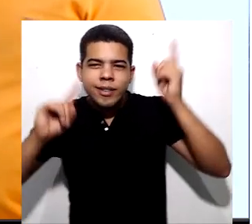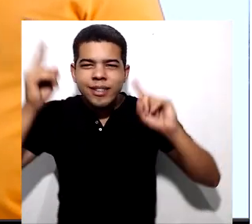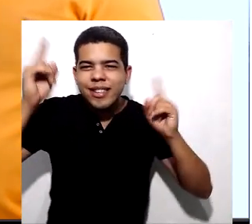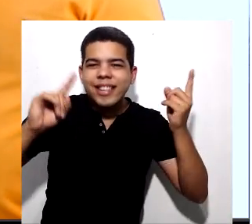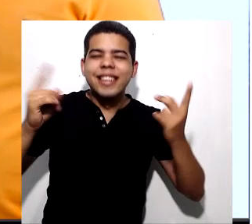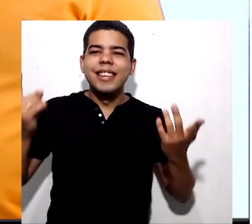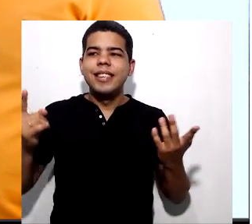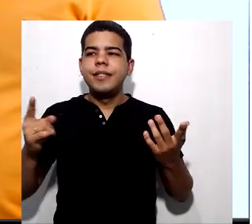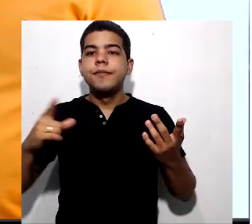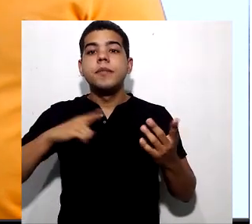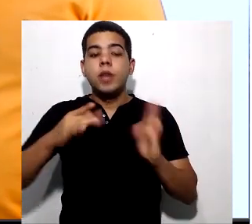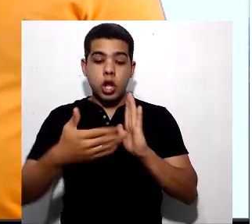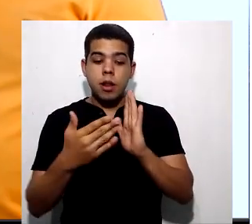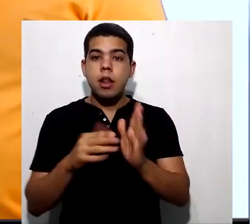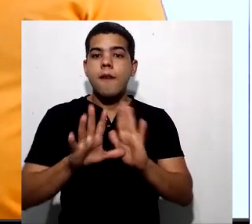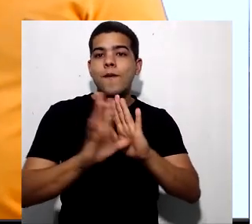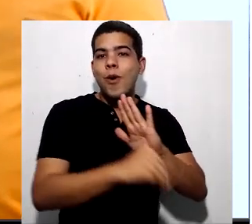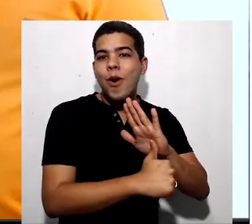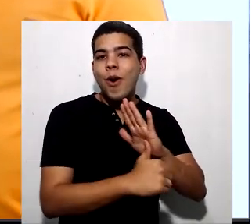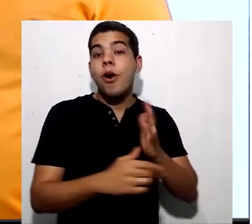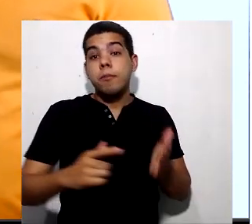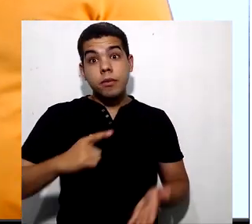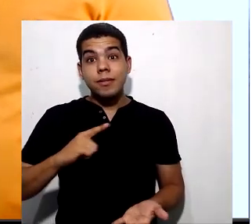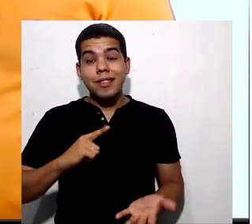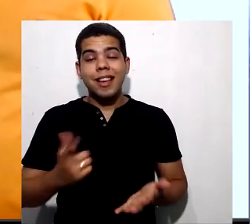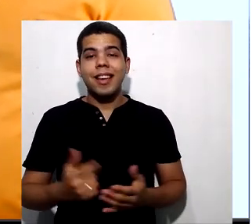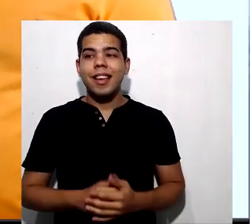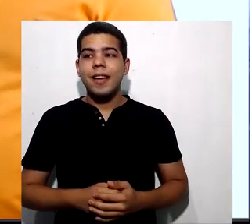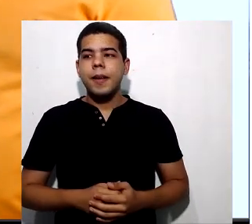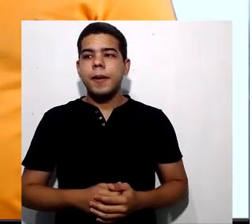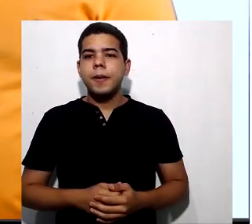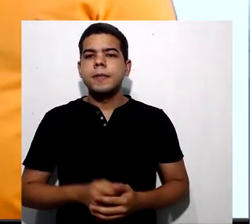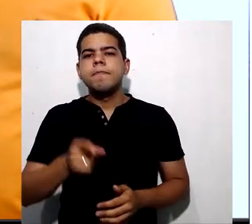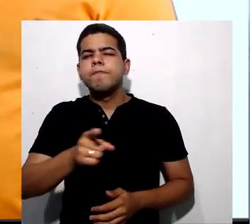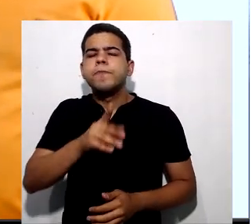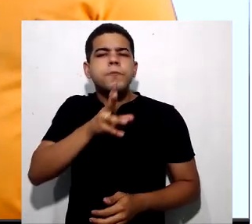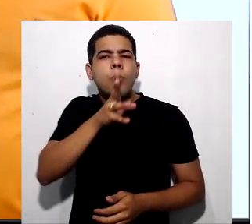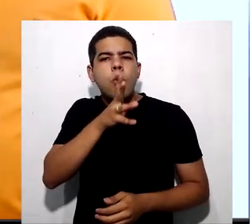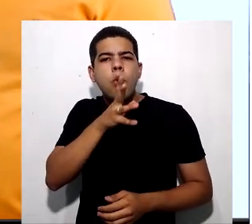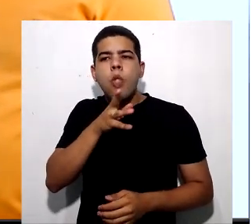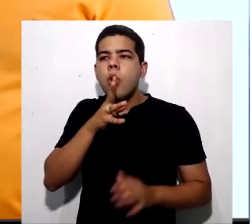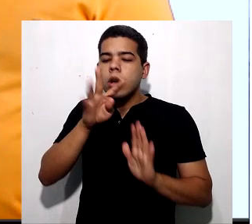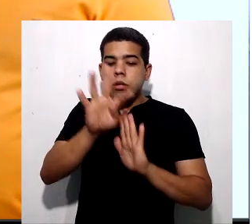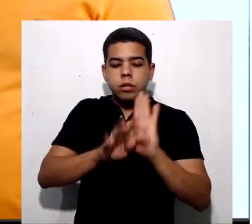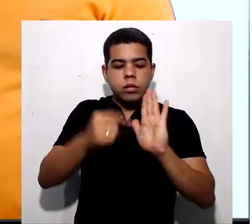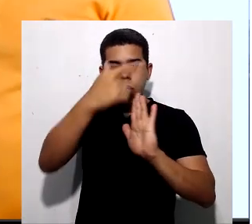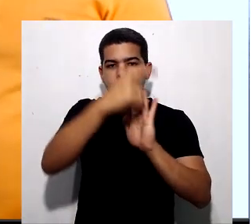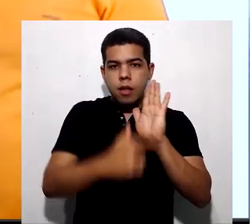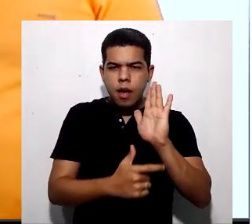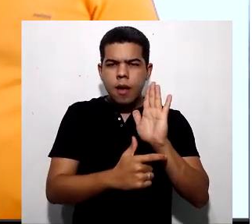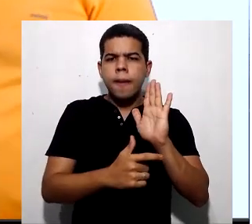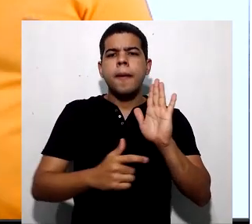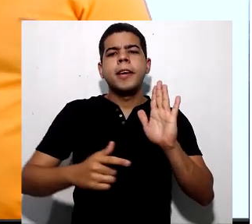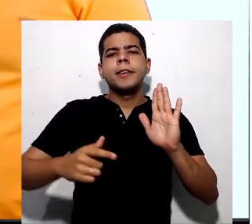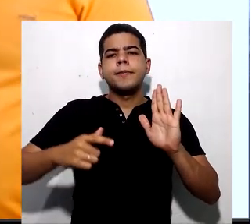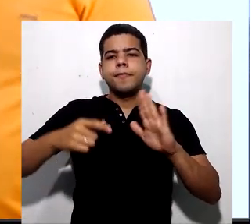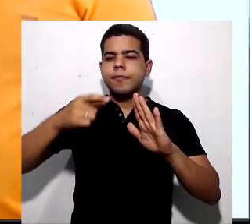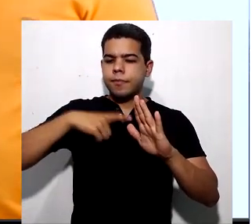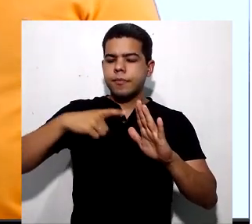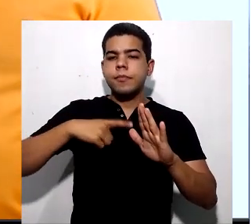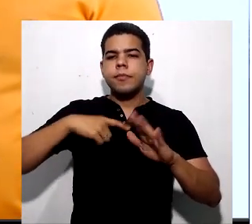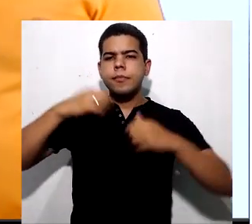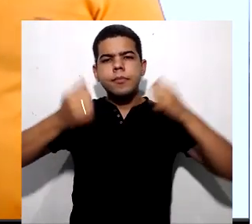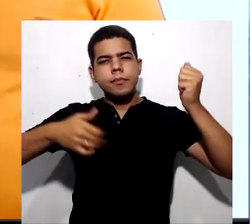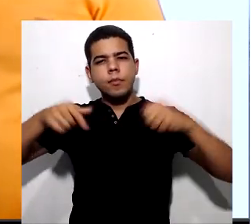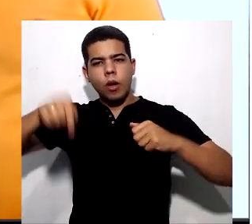o roubar livros, a menina que roubava livros. Você conhecer esses textos que citam a nossa cidade. E